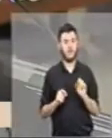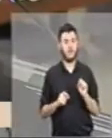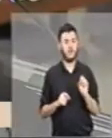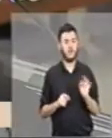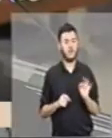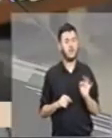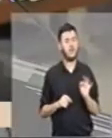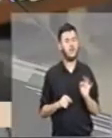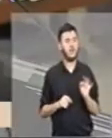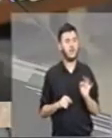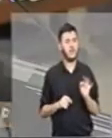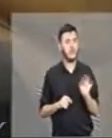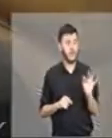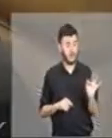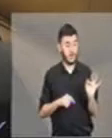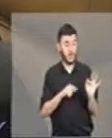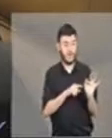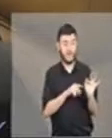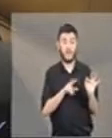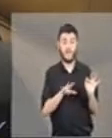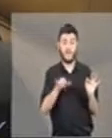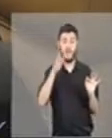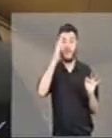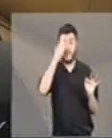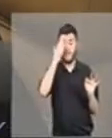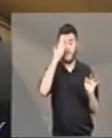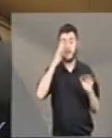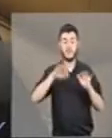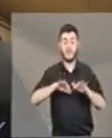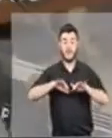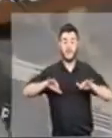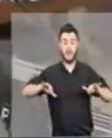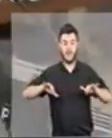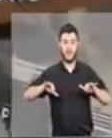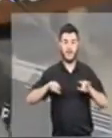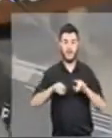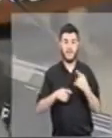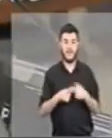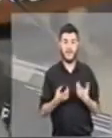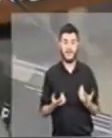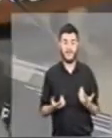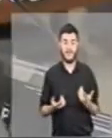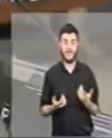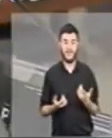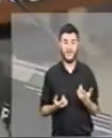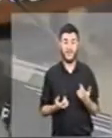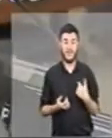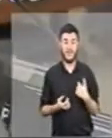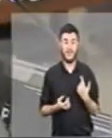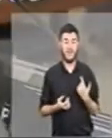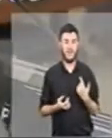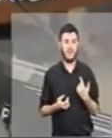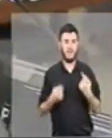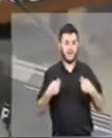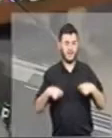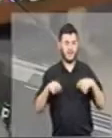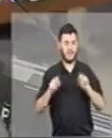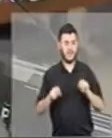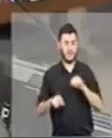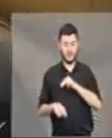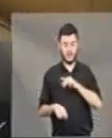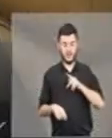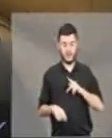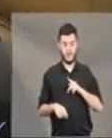Caso envolvendo a Operação Metis da Polícia Federal em investigação no Legislativo Federal. O exame pelo Ministério Público da Prova. Sim,